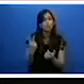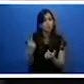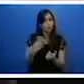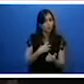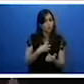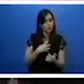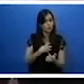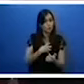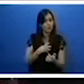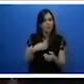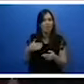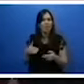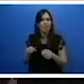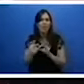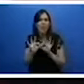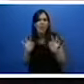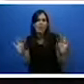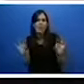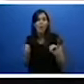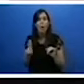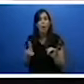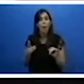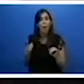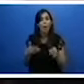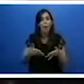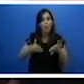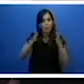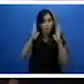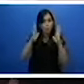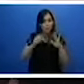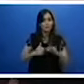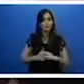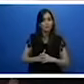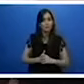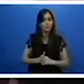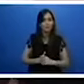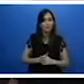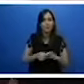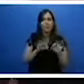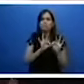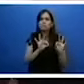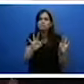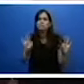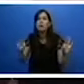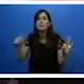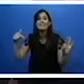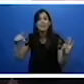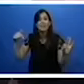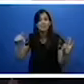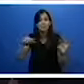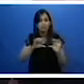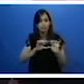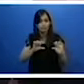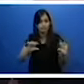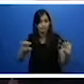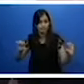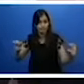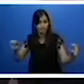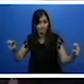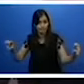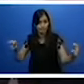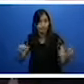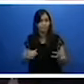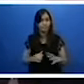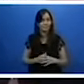na linha ou posso procurar na coluna. Então, ó, linha da tabuada do 7. Então, eu vou olhar todos os produtos que eu tenho